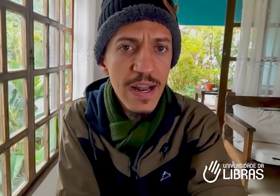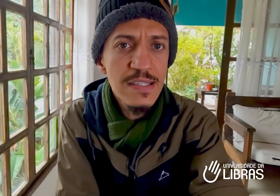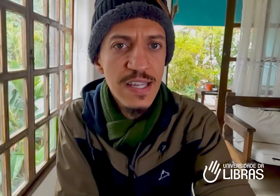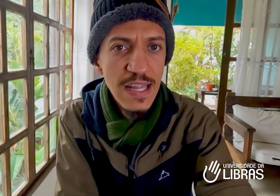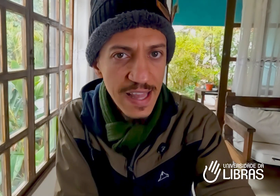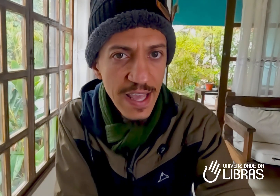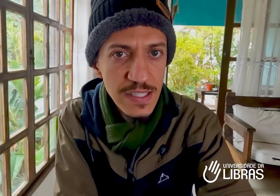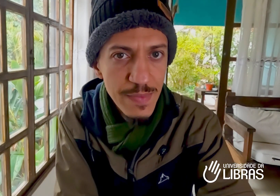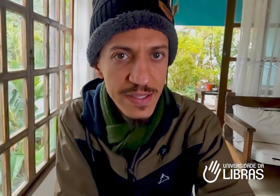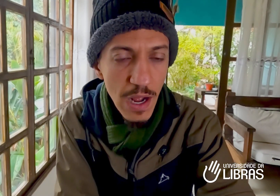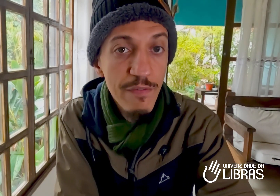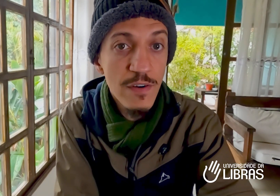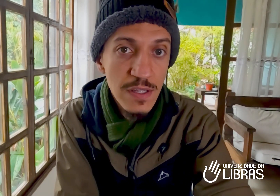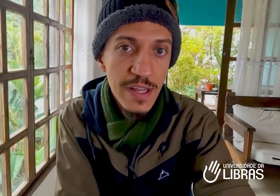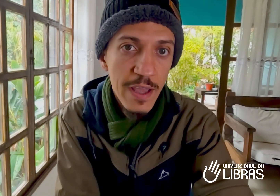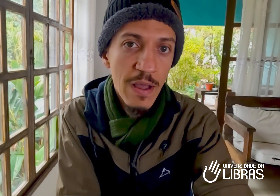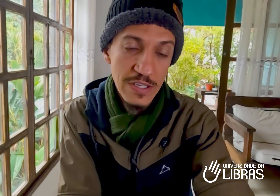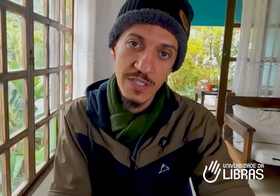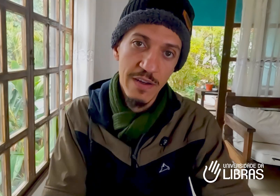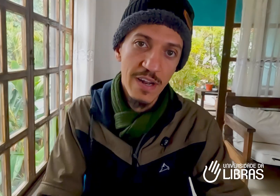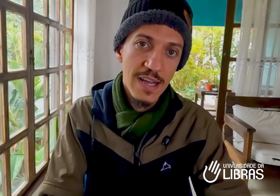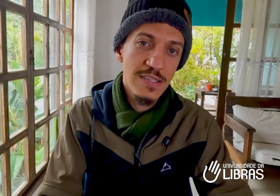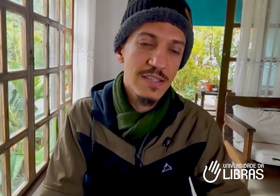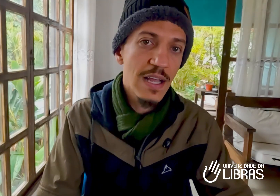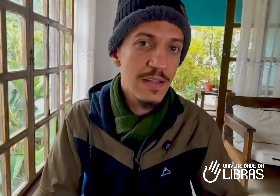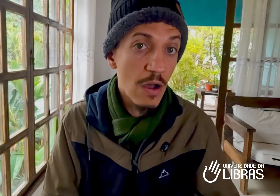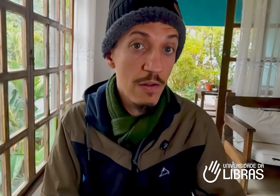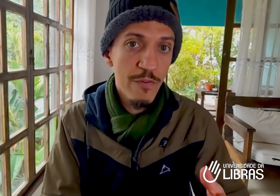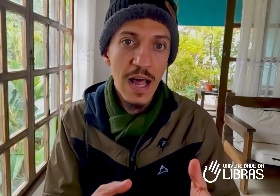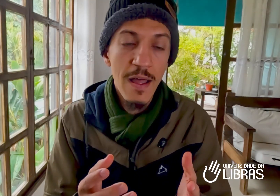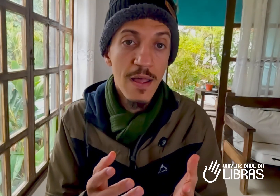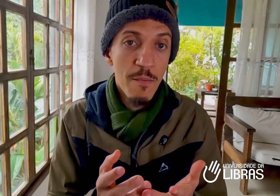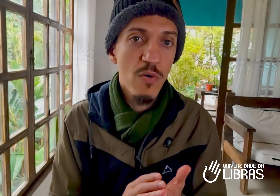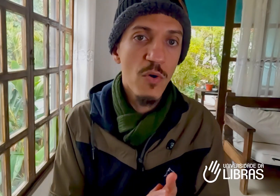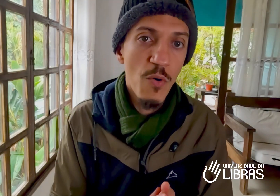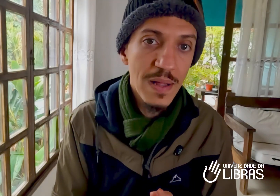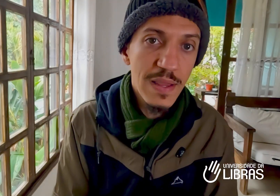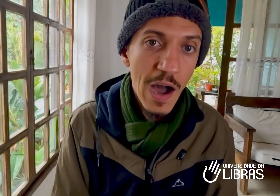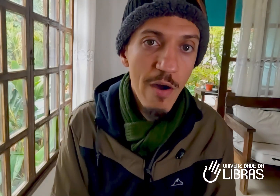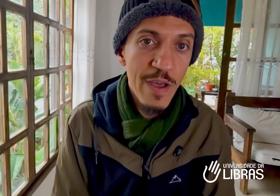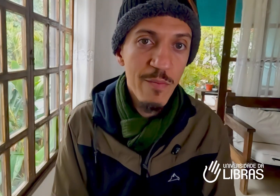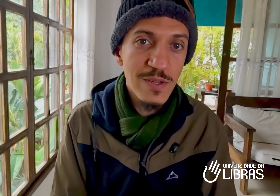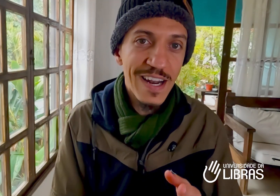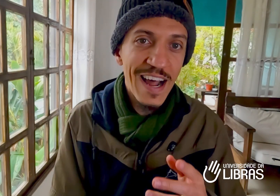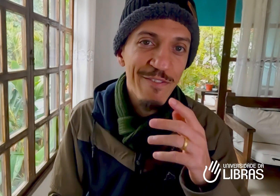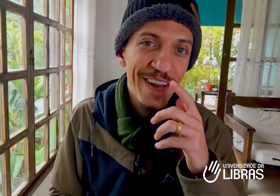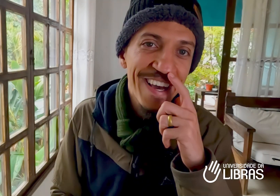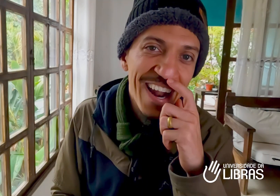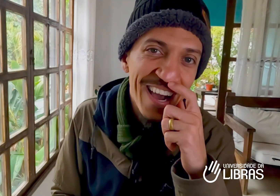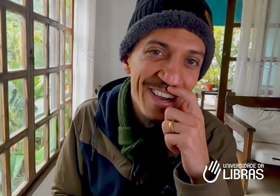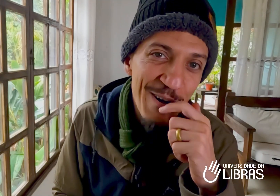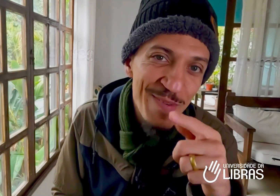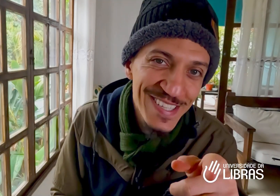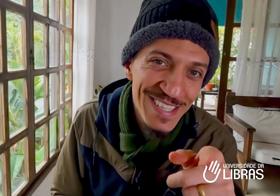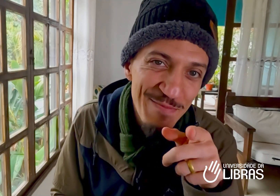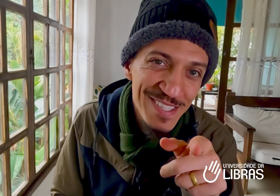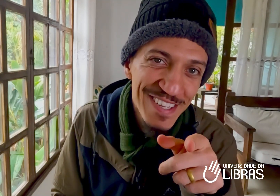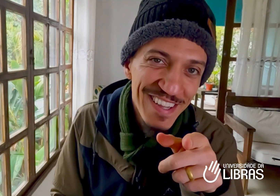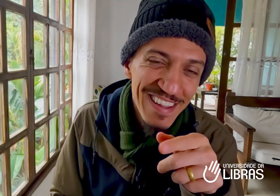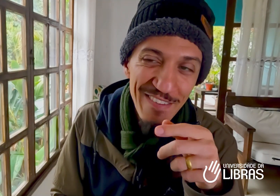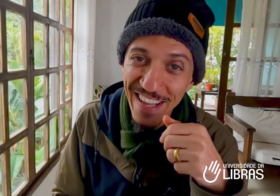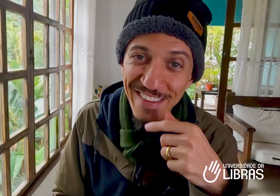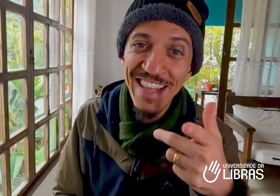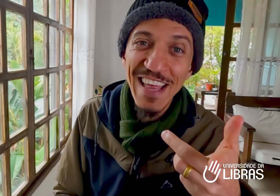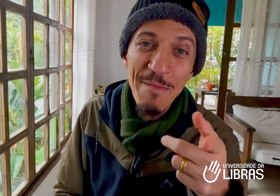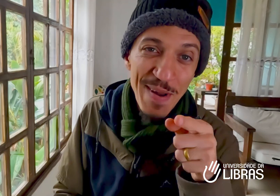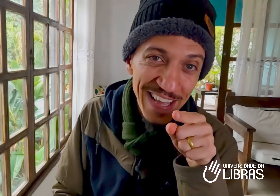eu falei, você tem esse material? Ele falou assim, tem. A gente estava na casa dele e tal, ele foi lá, procurou o material e veio mostrar. Eu falei, caraca, eu aprendi Libras.